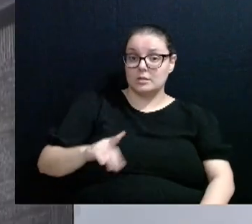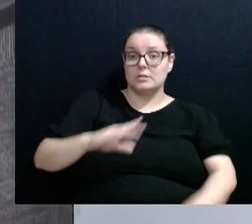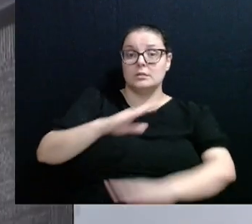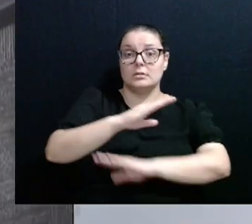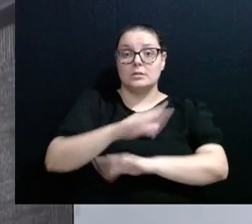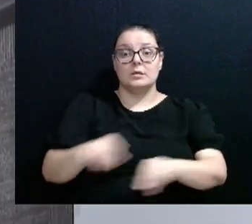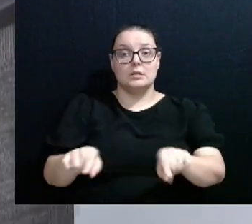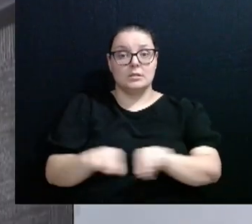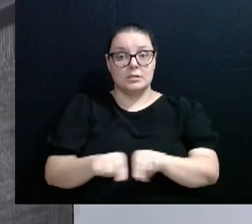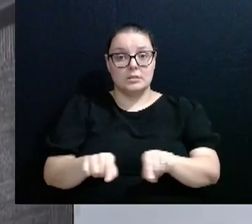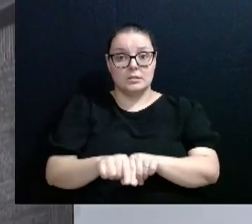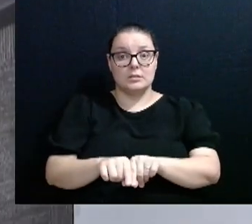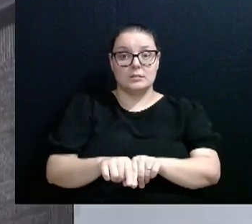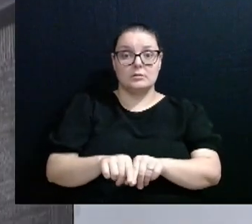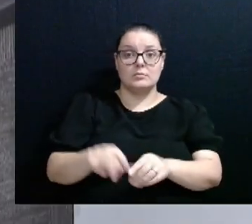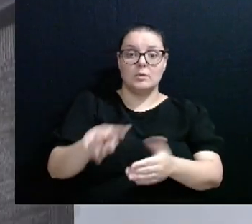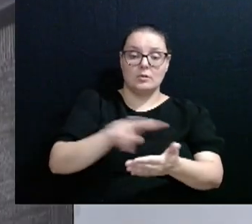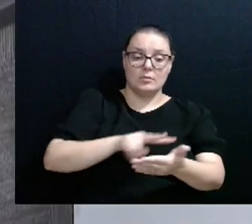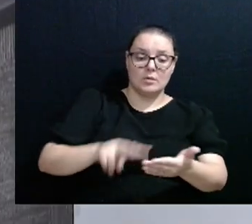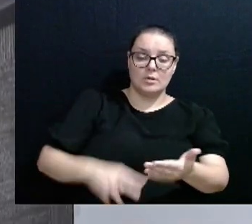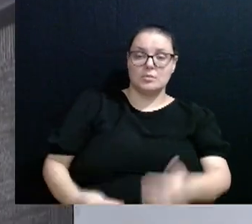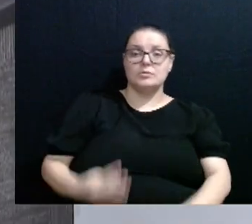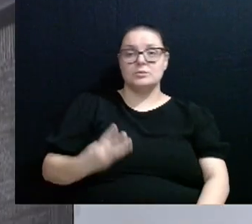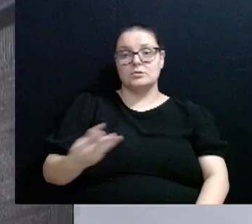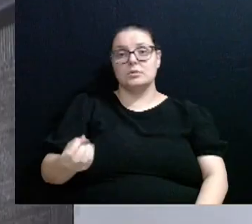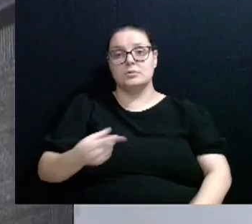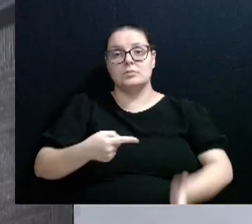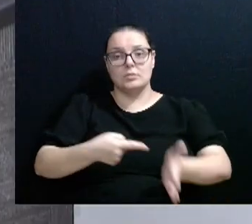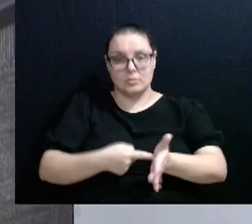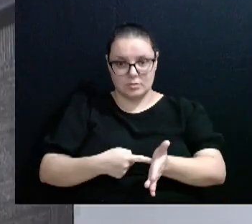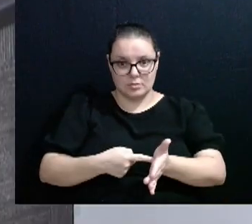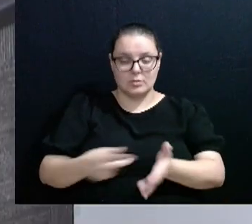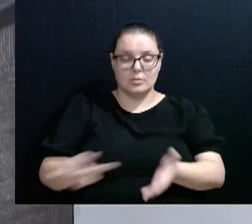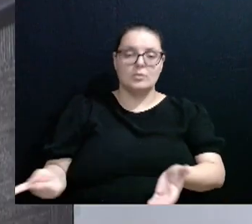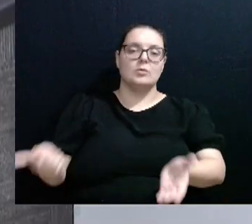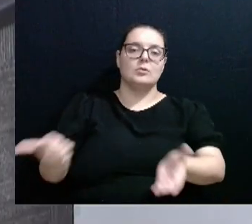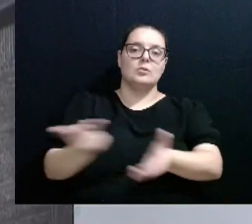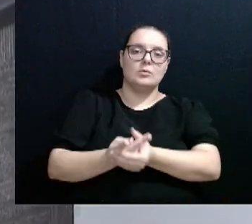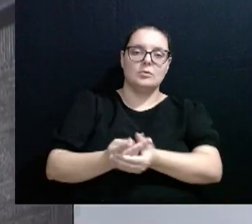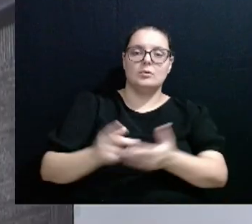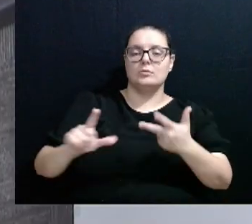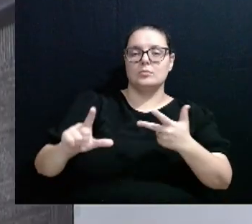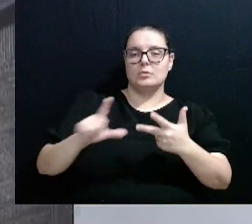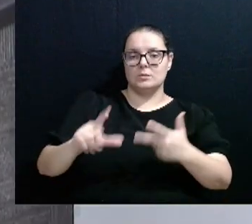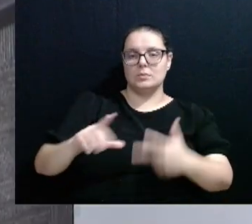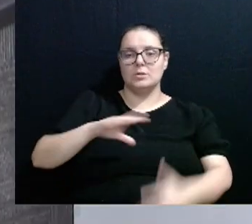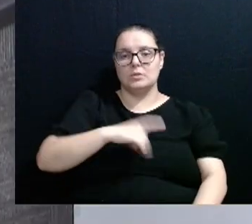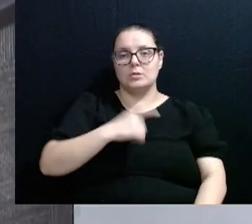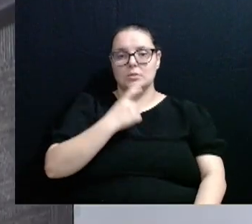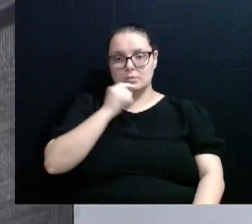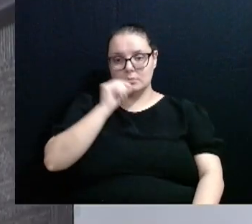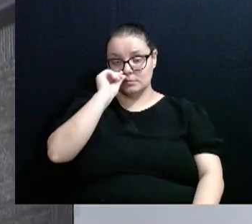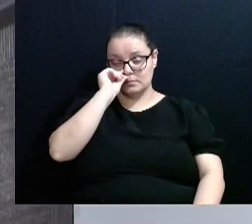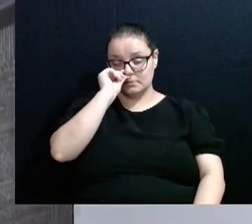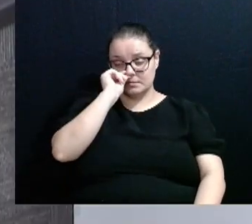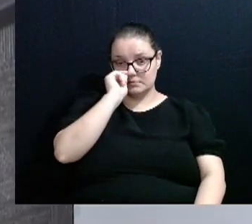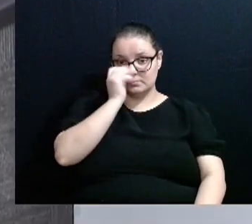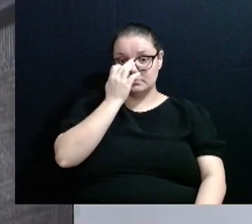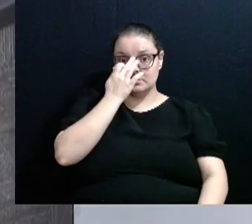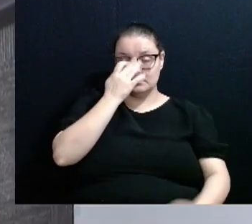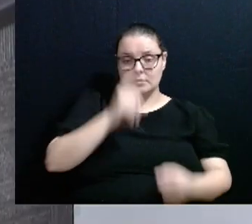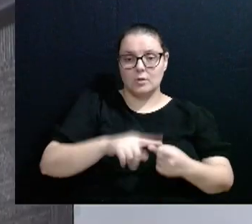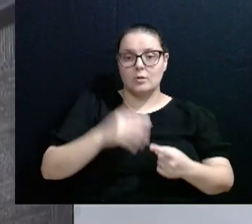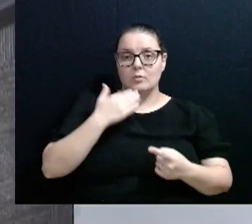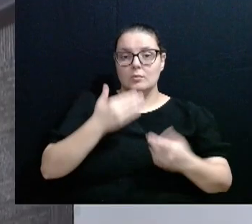a leitura de 3 novas denúncias que foram protocoladas no Legislativo de Campinas. Um era um pedido de abertura